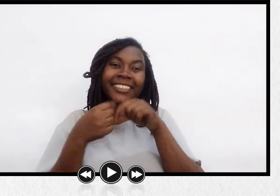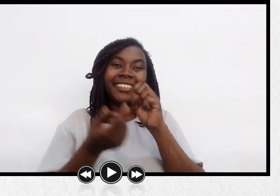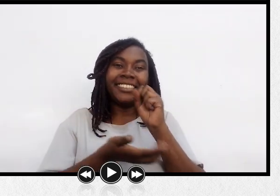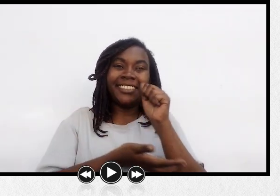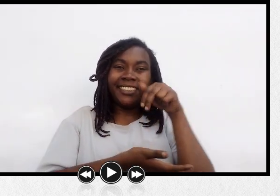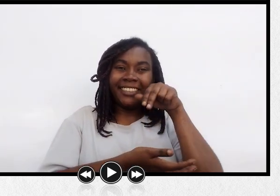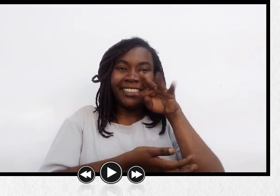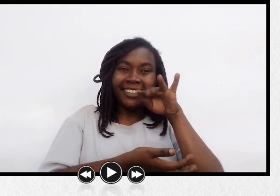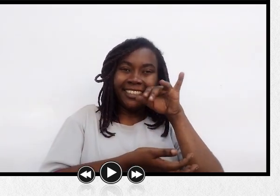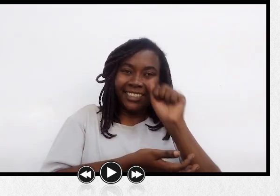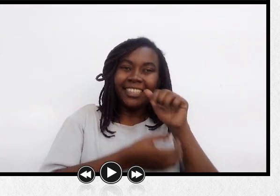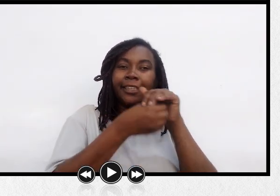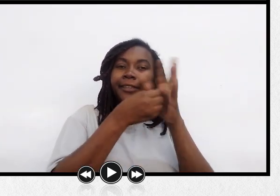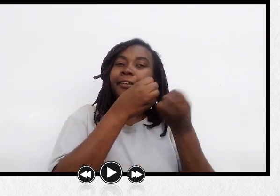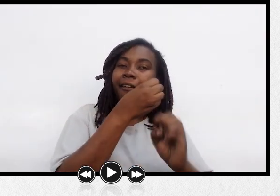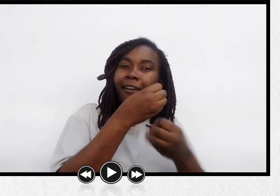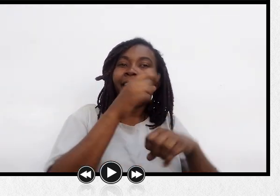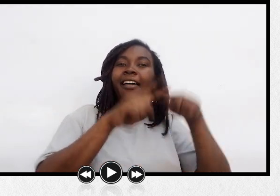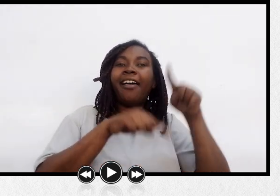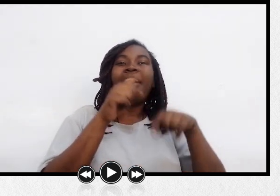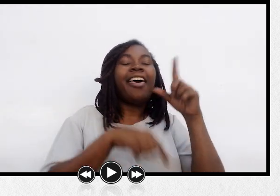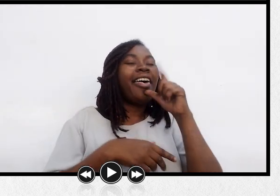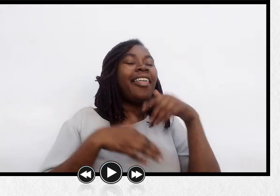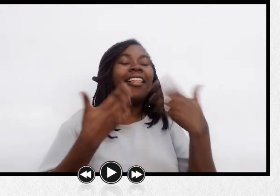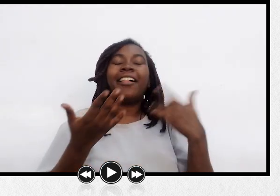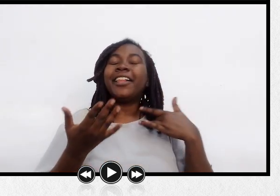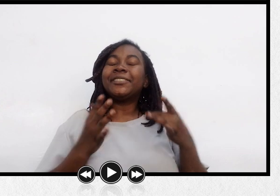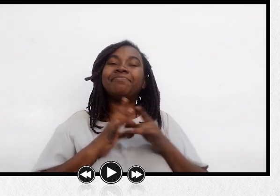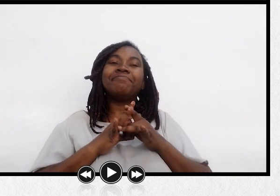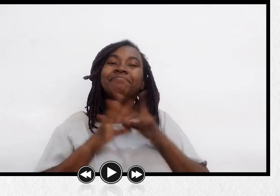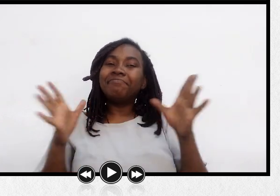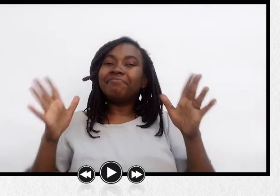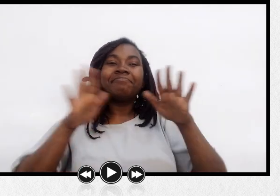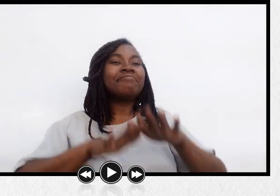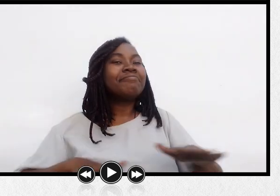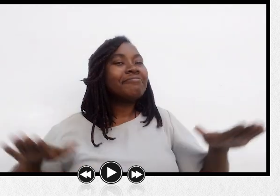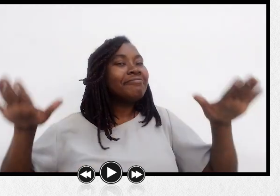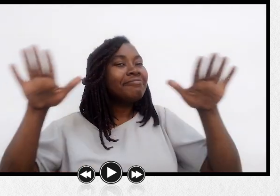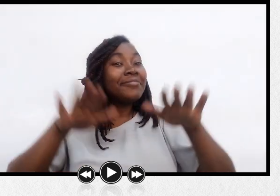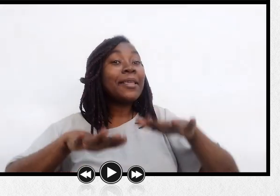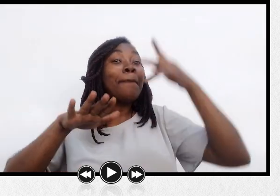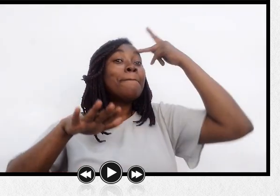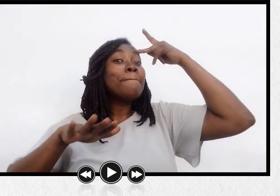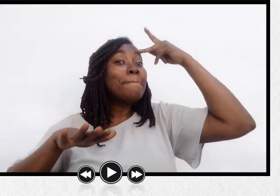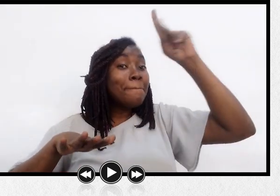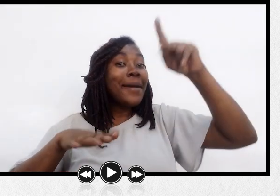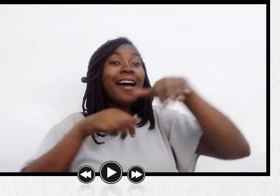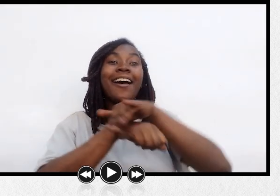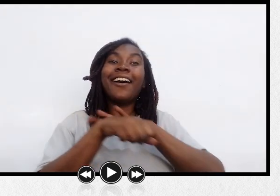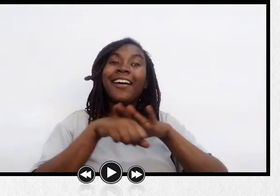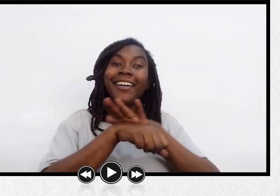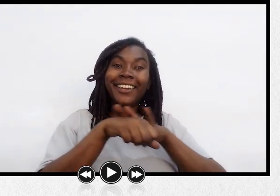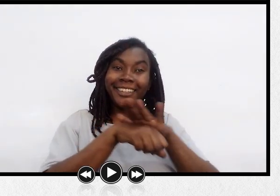com saneamento, recursos hídricos. Então, estou à sua disposição e à disposição de todos para essa